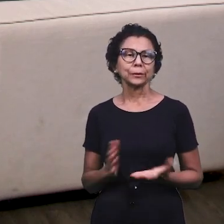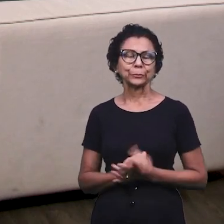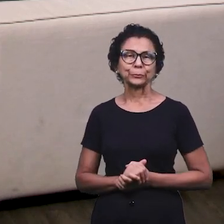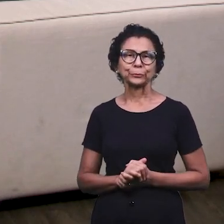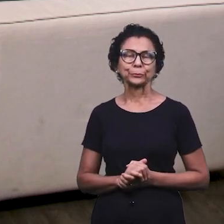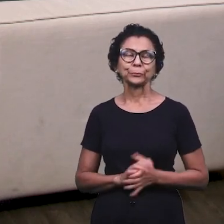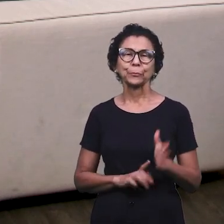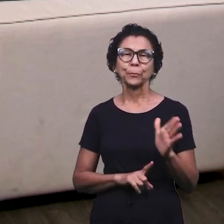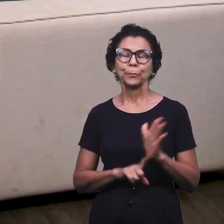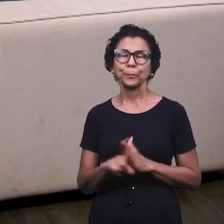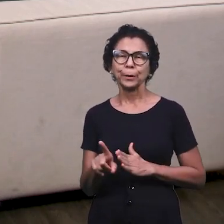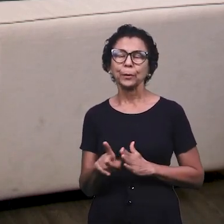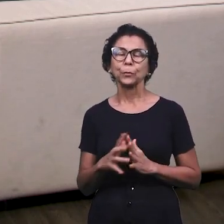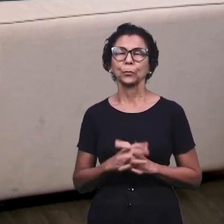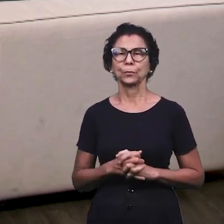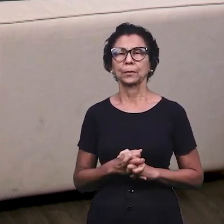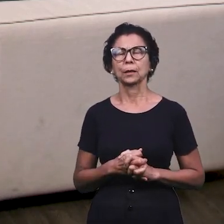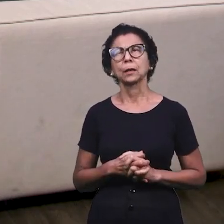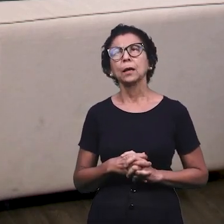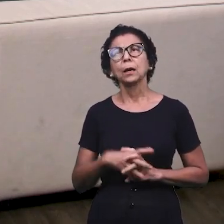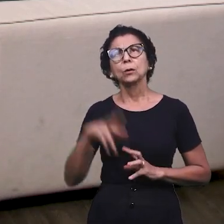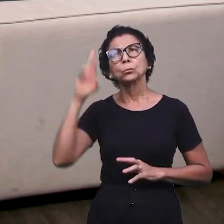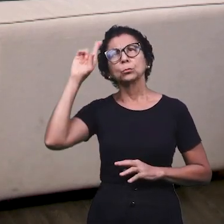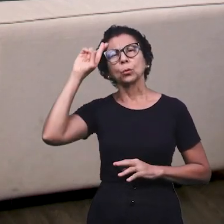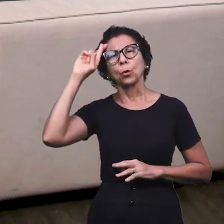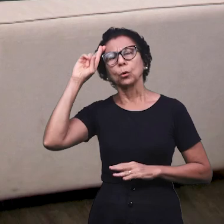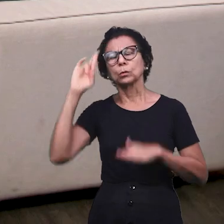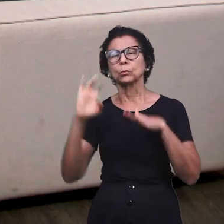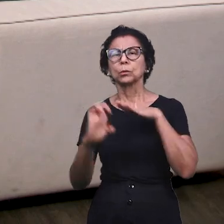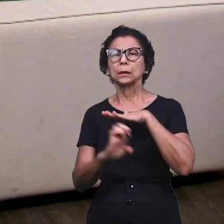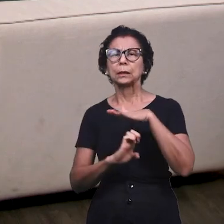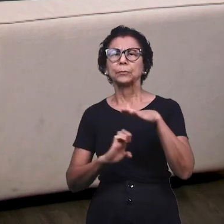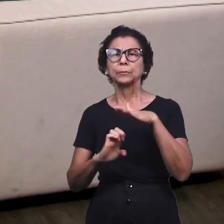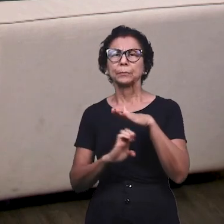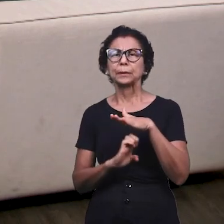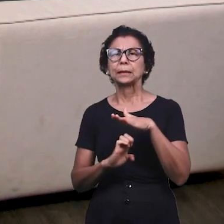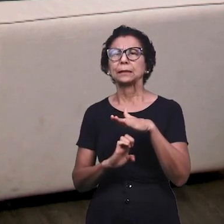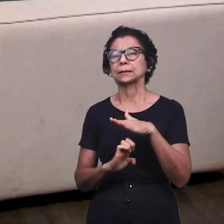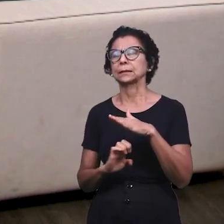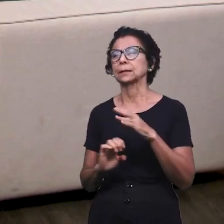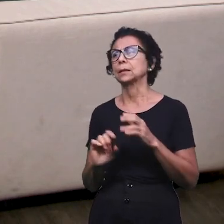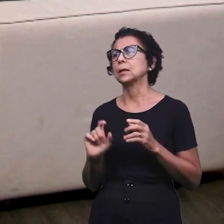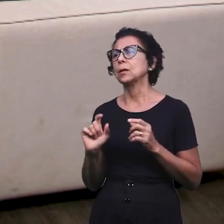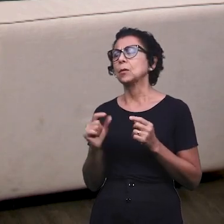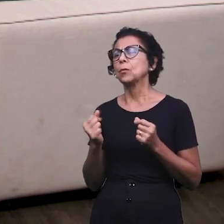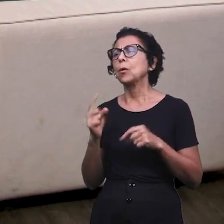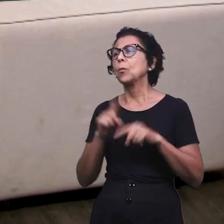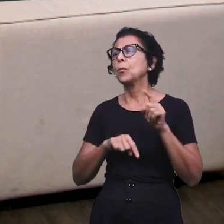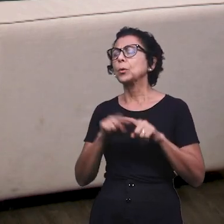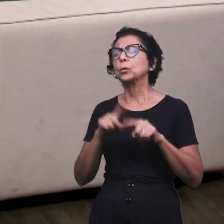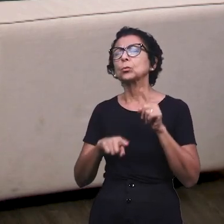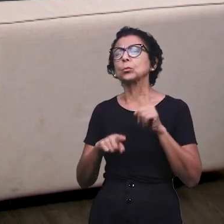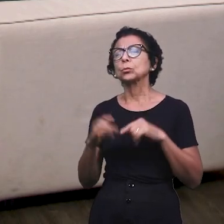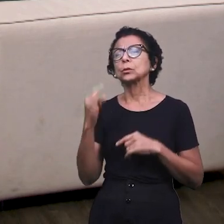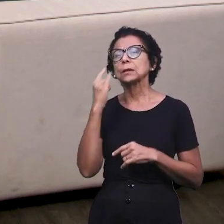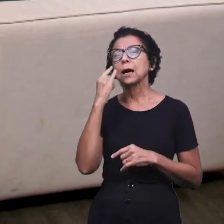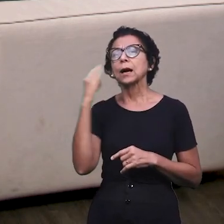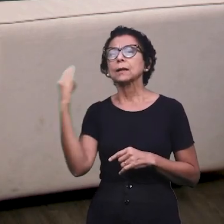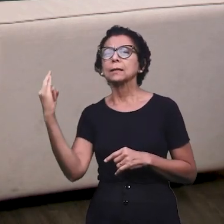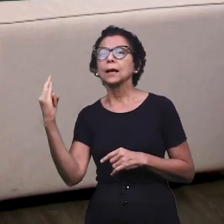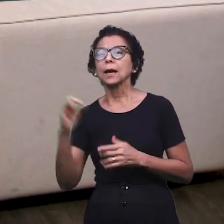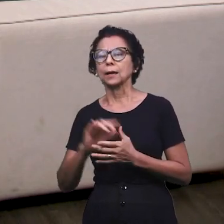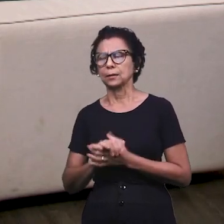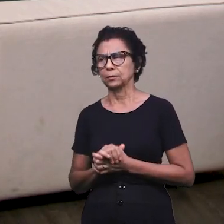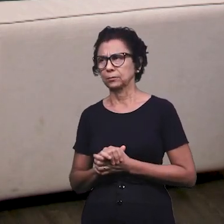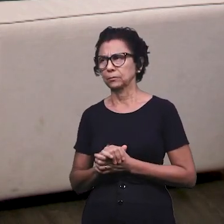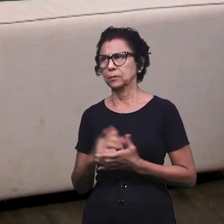atrai alguém, um empresário, para o comércio exterior, para importar ou exportar? Você,